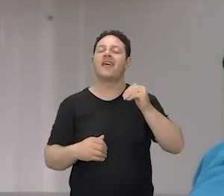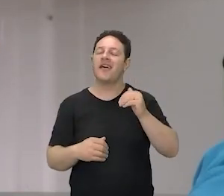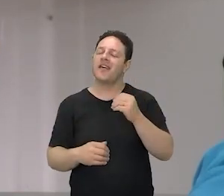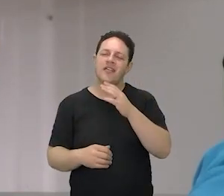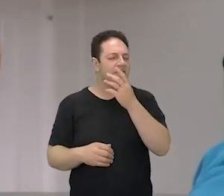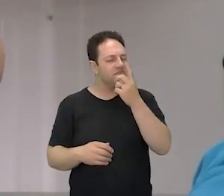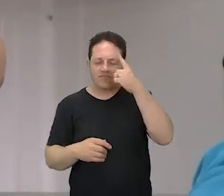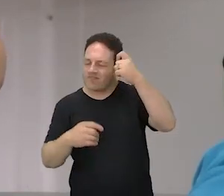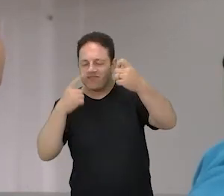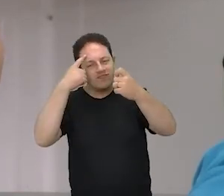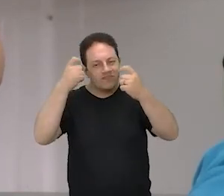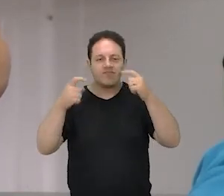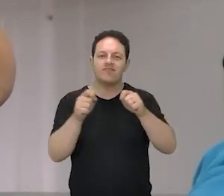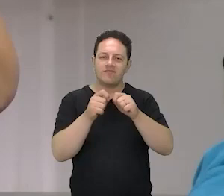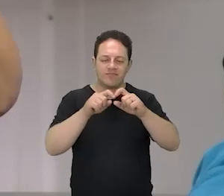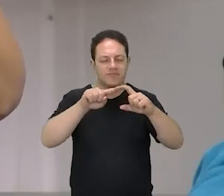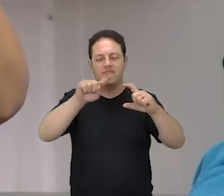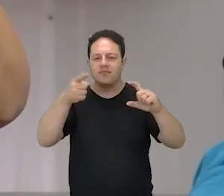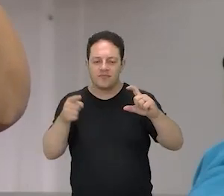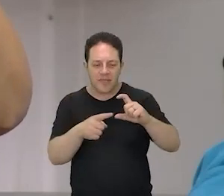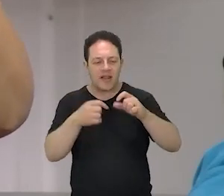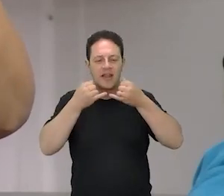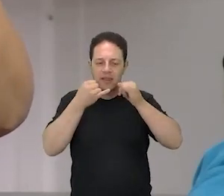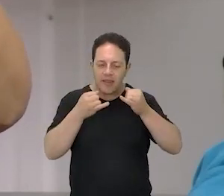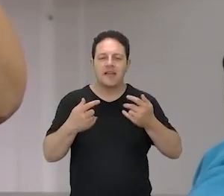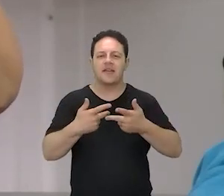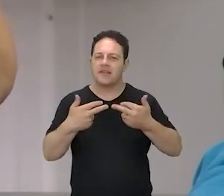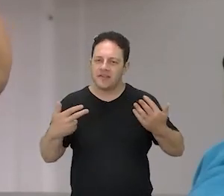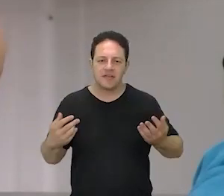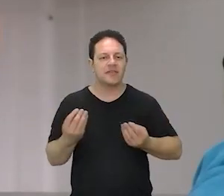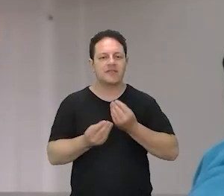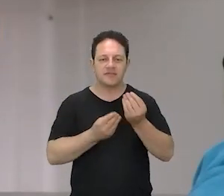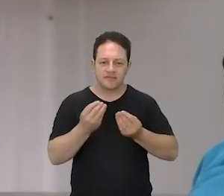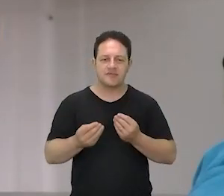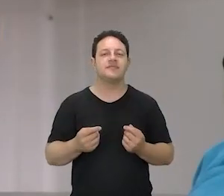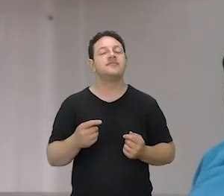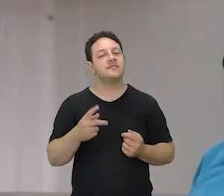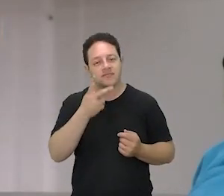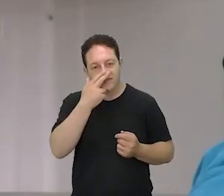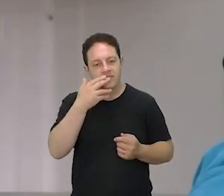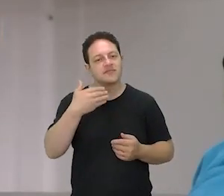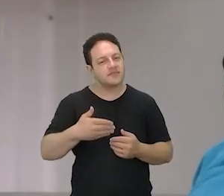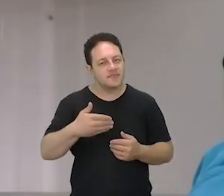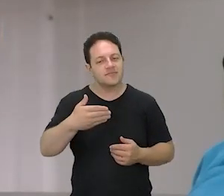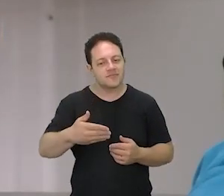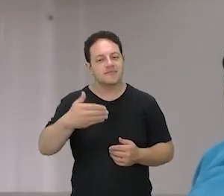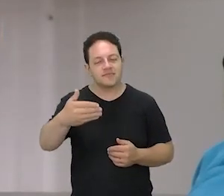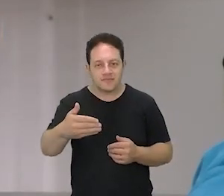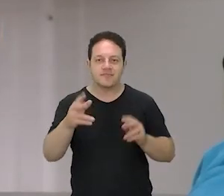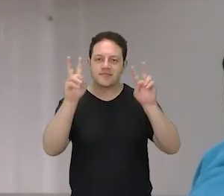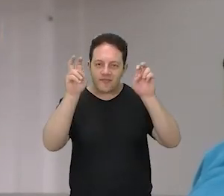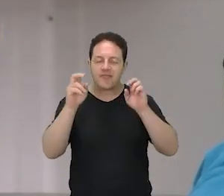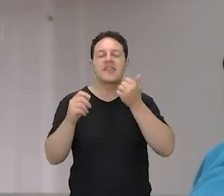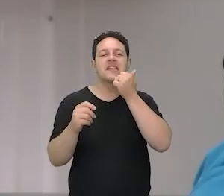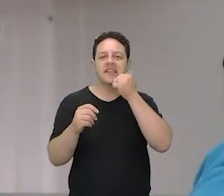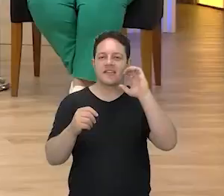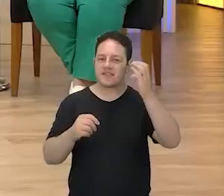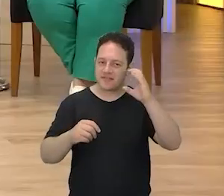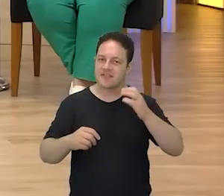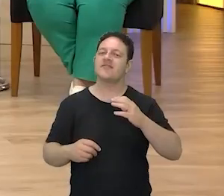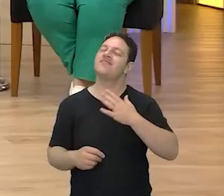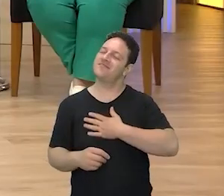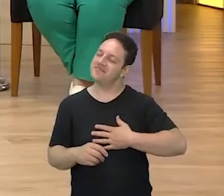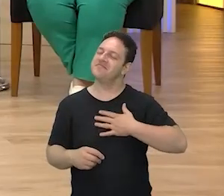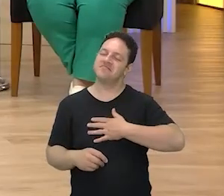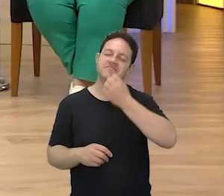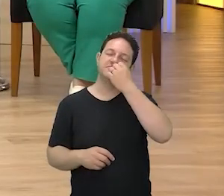eles falam do circuito elétrico, de uma aula do professor Antônio, assim, foi destacando, sabe, a área de ciências. É bem